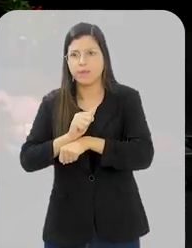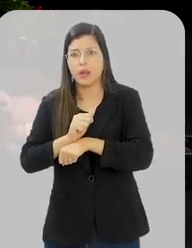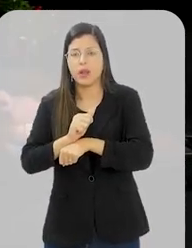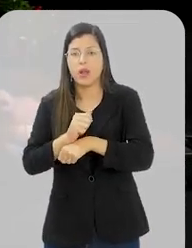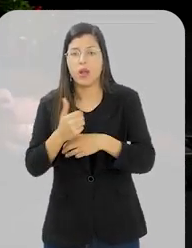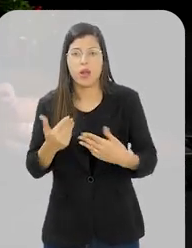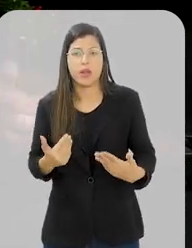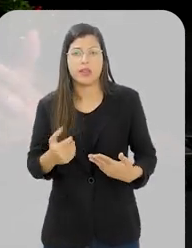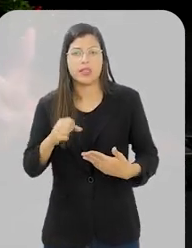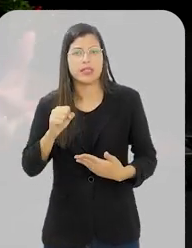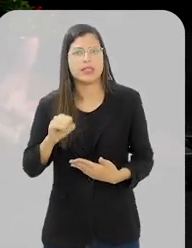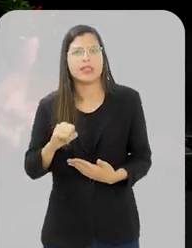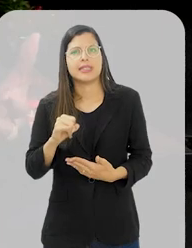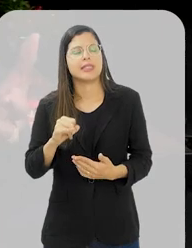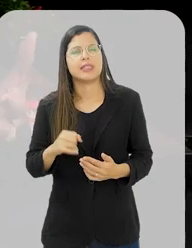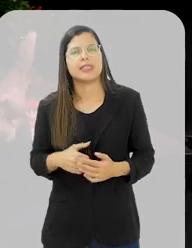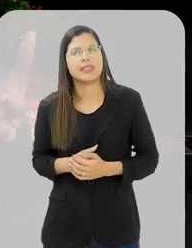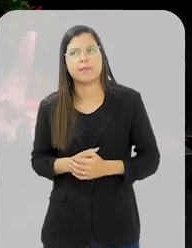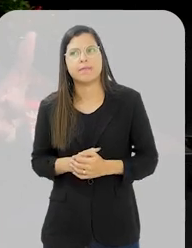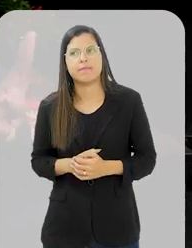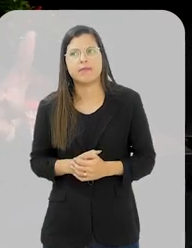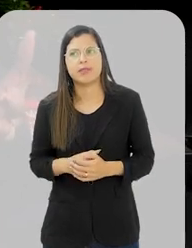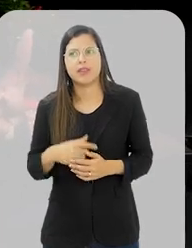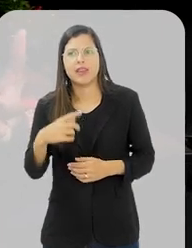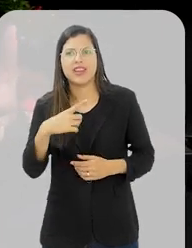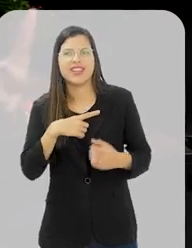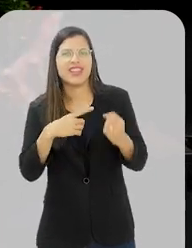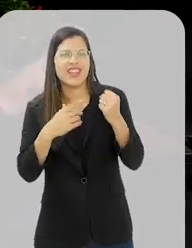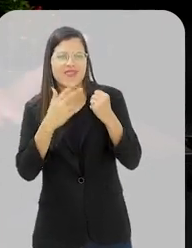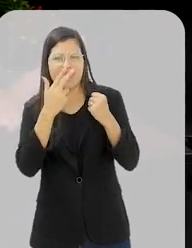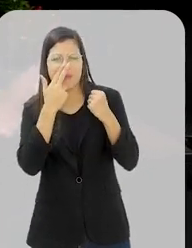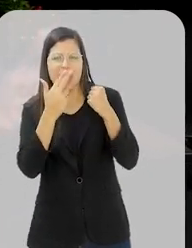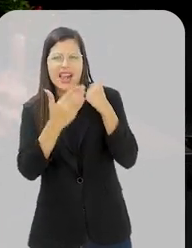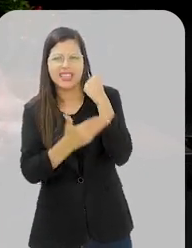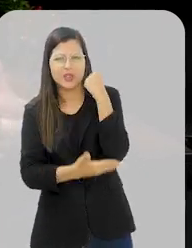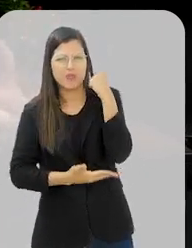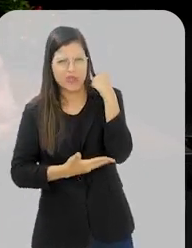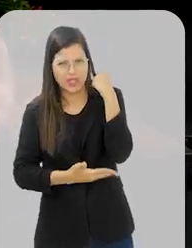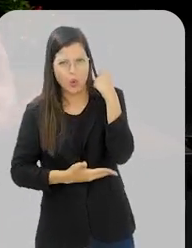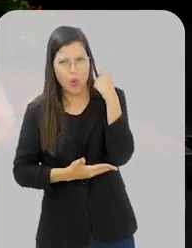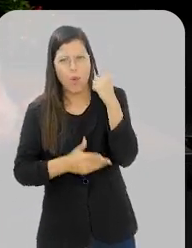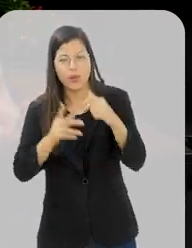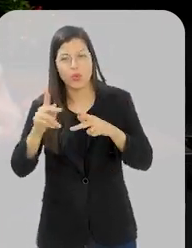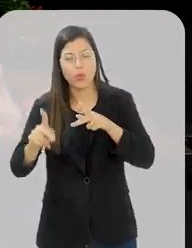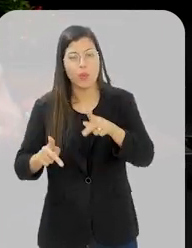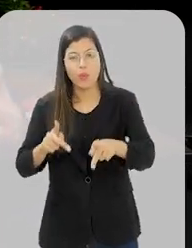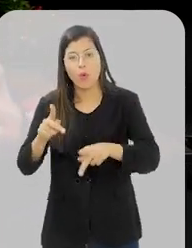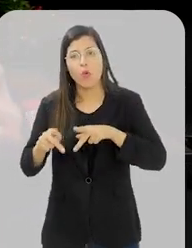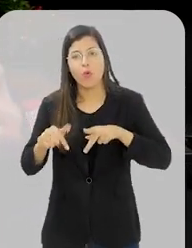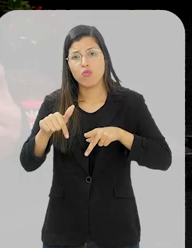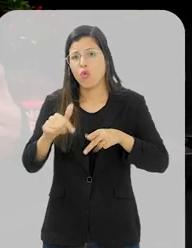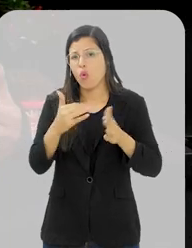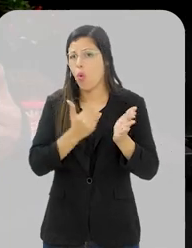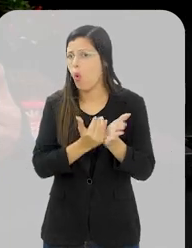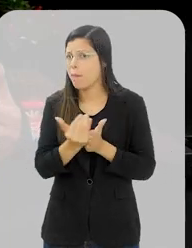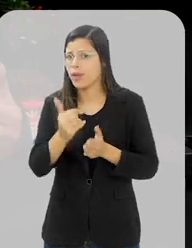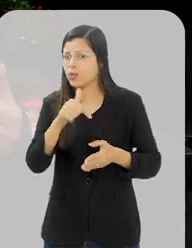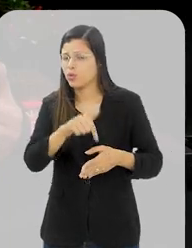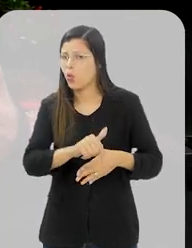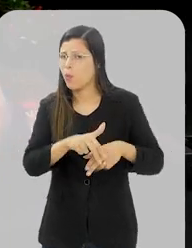eh se houve um um uma um ciúme de um povo eu acho que partiu de